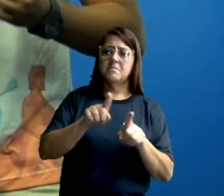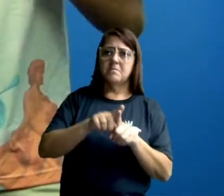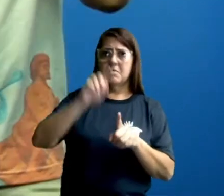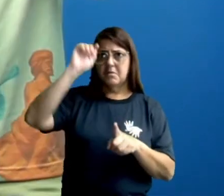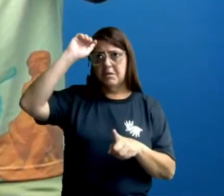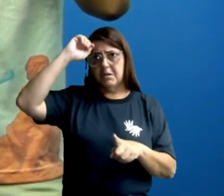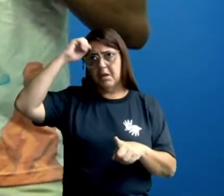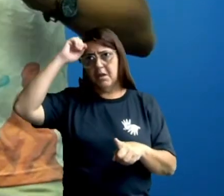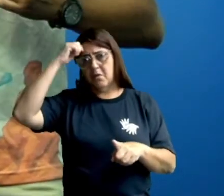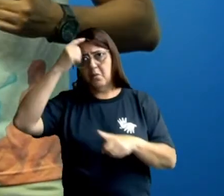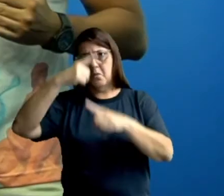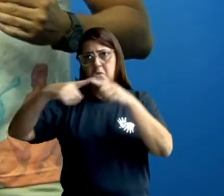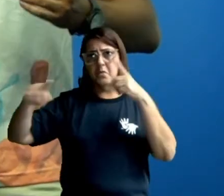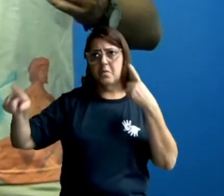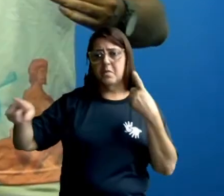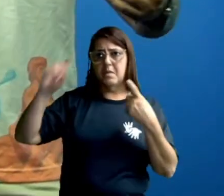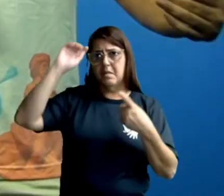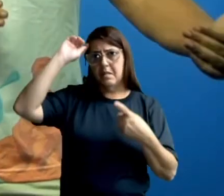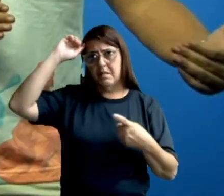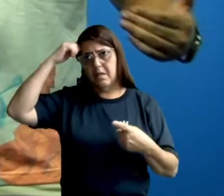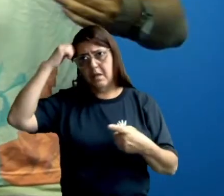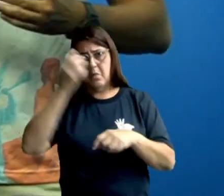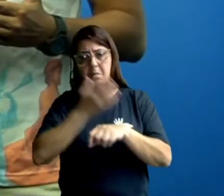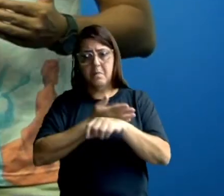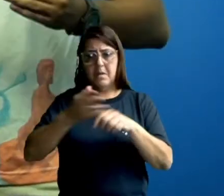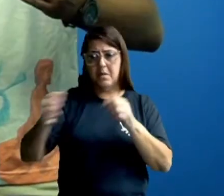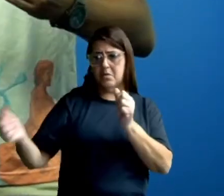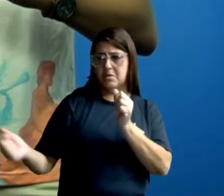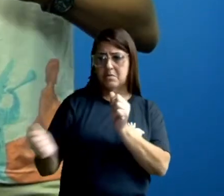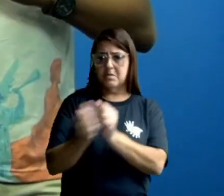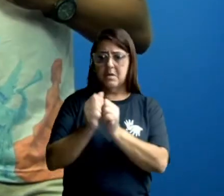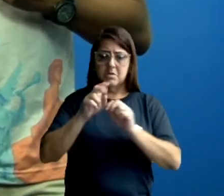exemplo, proibia de que negros e brancos sentassem